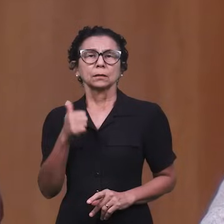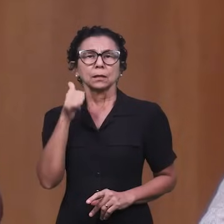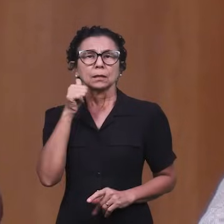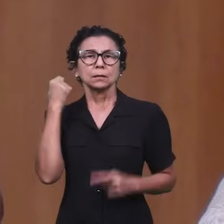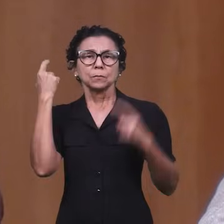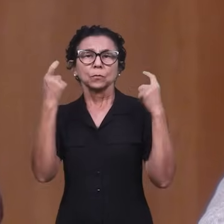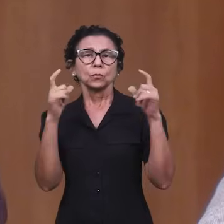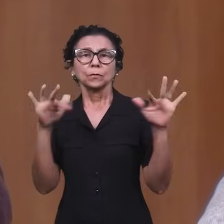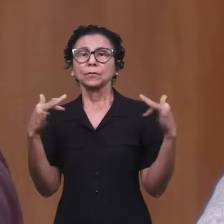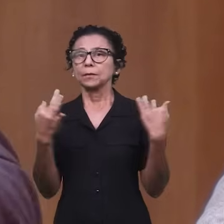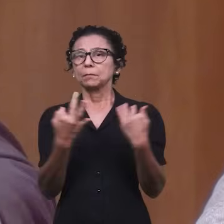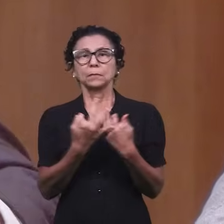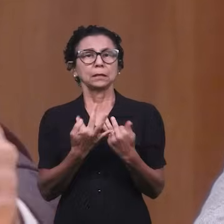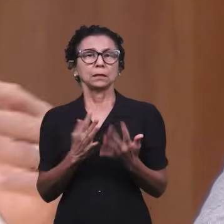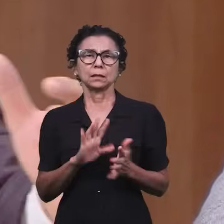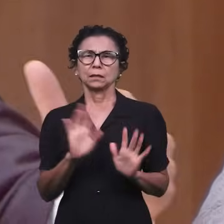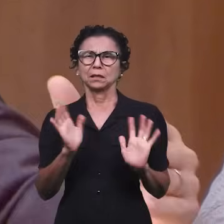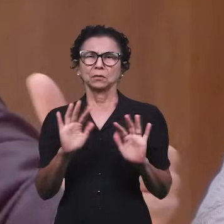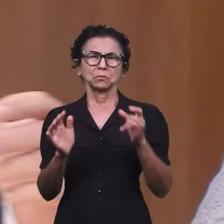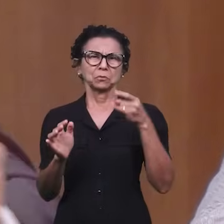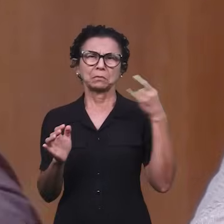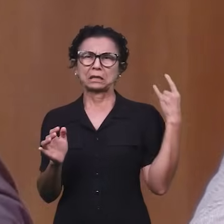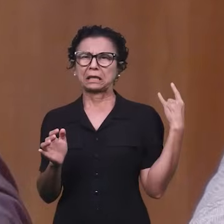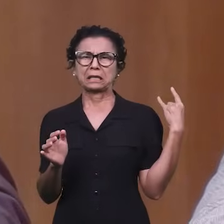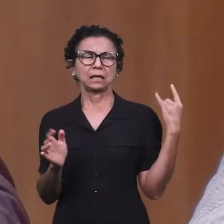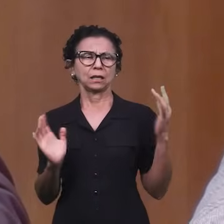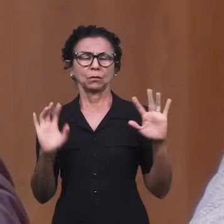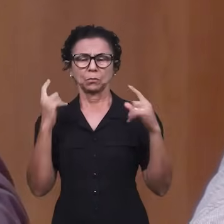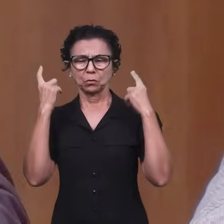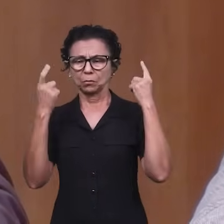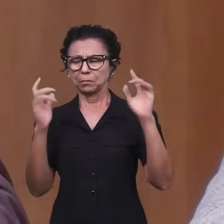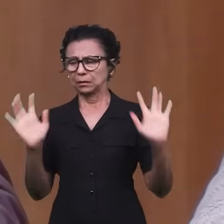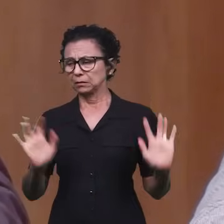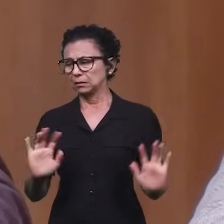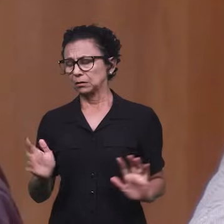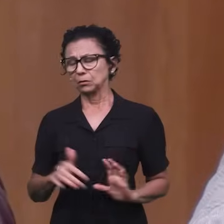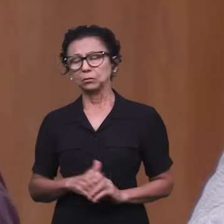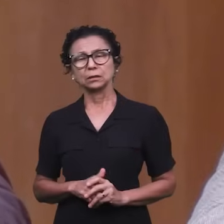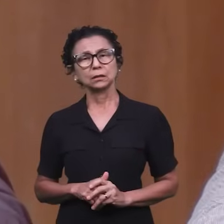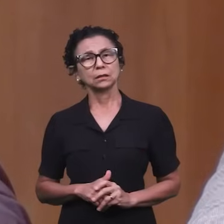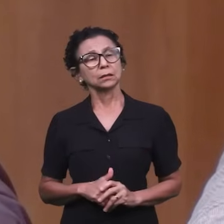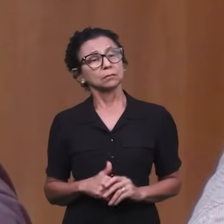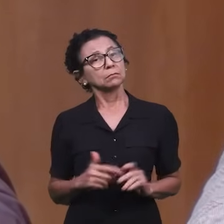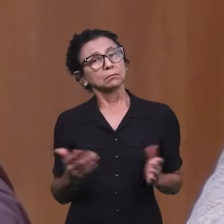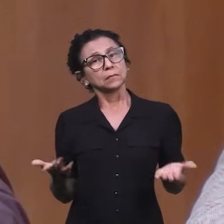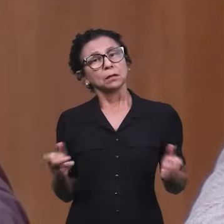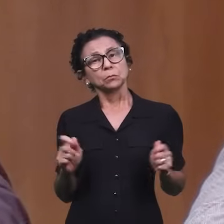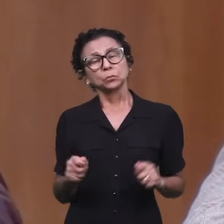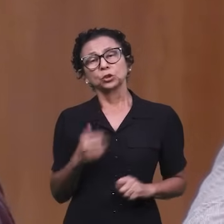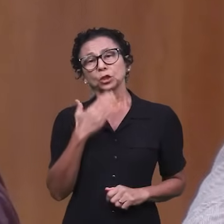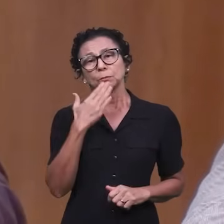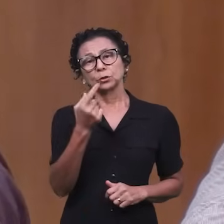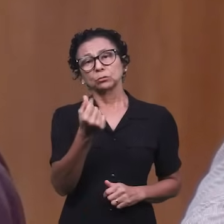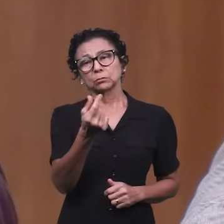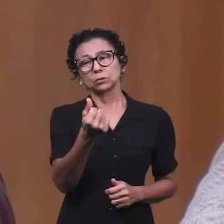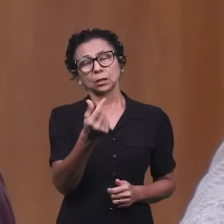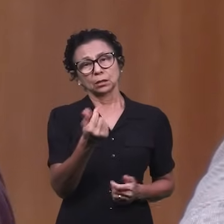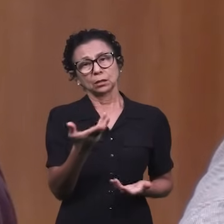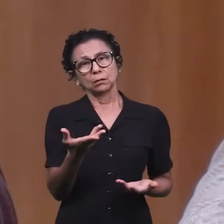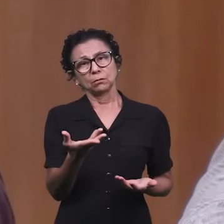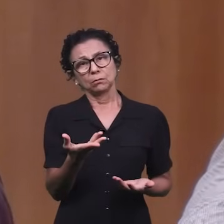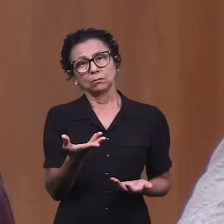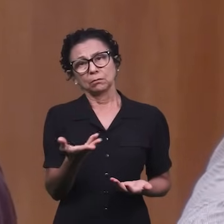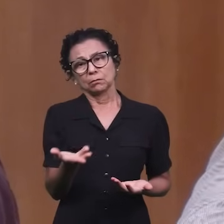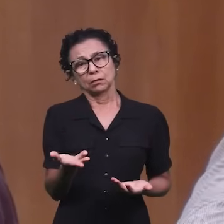dela. Não com os bens materiais, como muito bem colocado aqui pelo pastor Denilson. Ela poderia ter pedido uma recompensa financeira. Ela